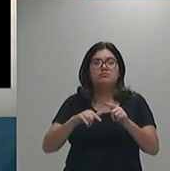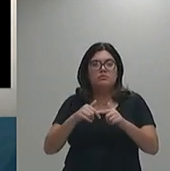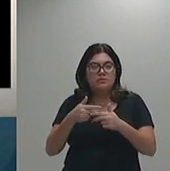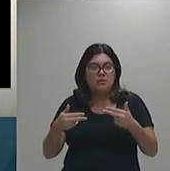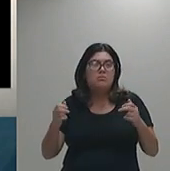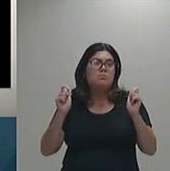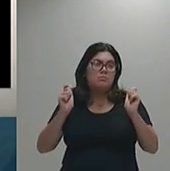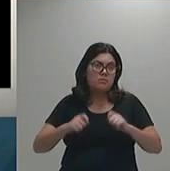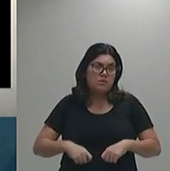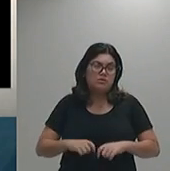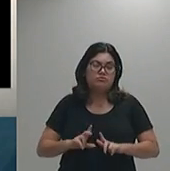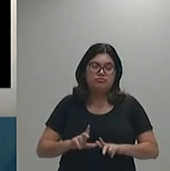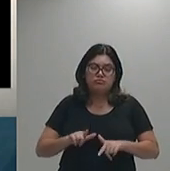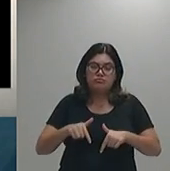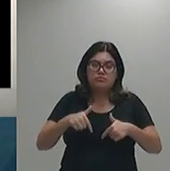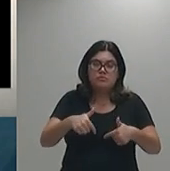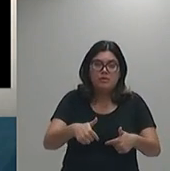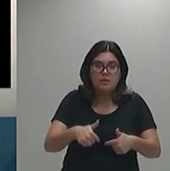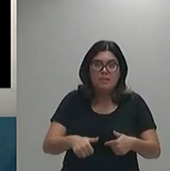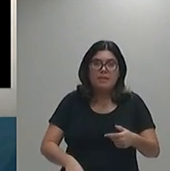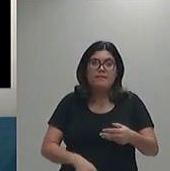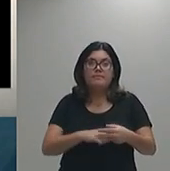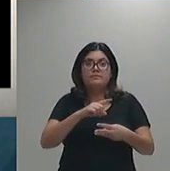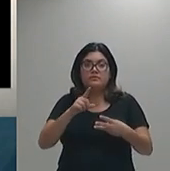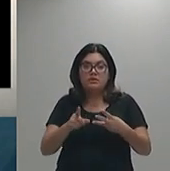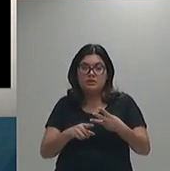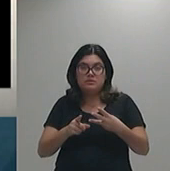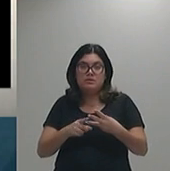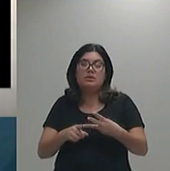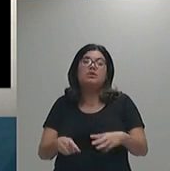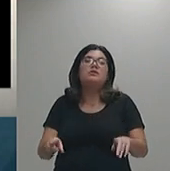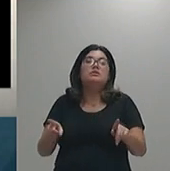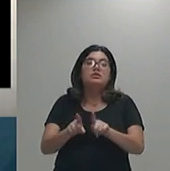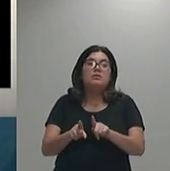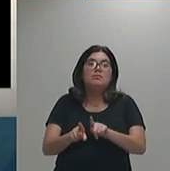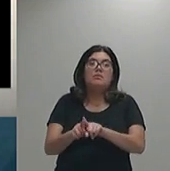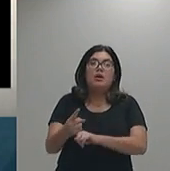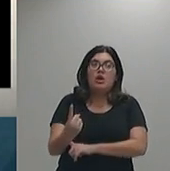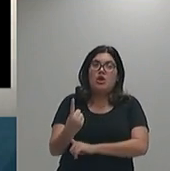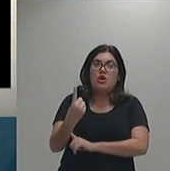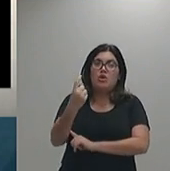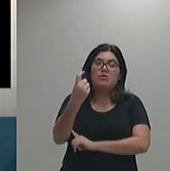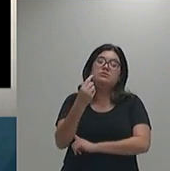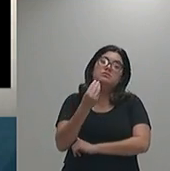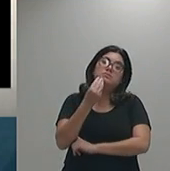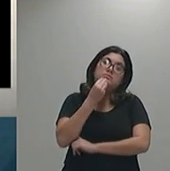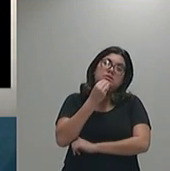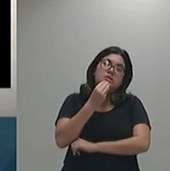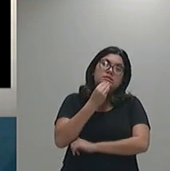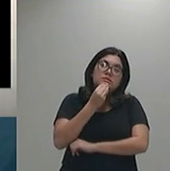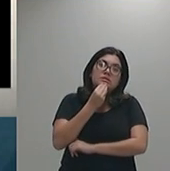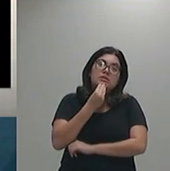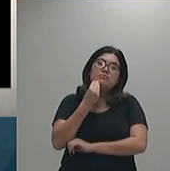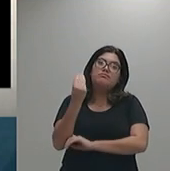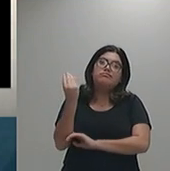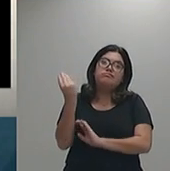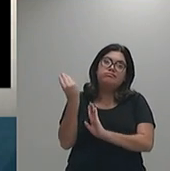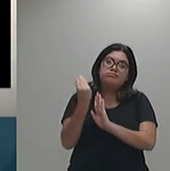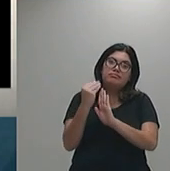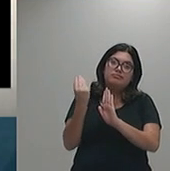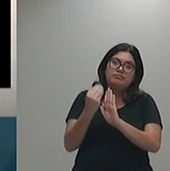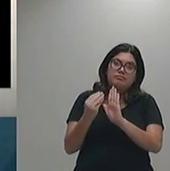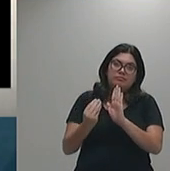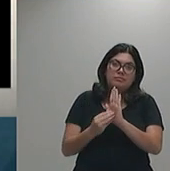e terceiro porque ela também é a única que poderia dispor em transação